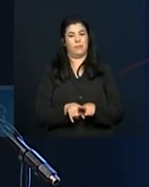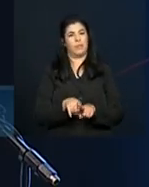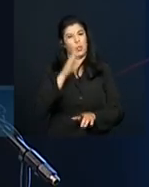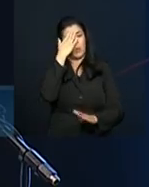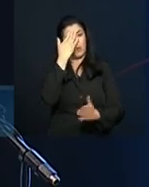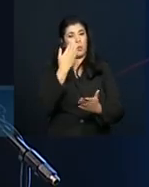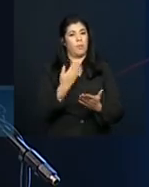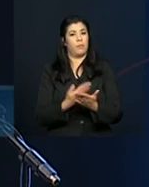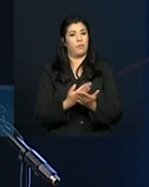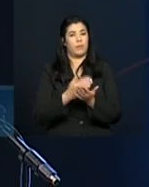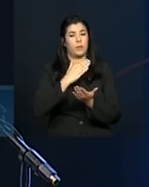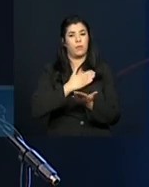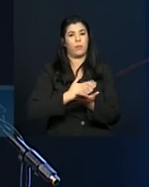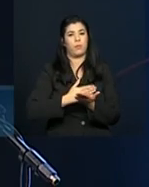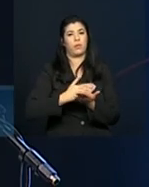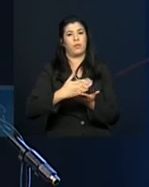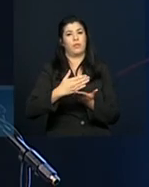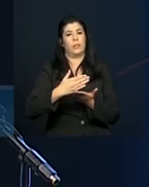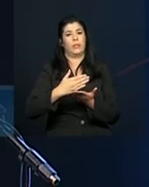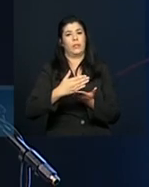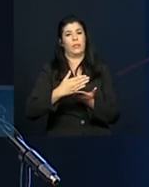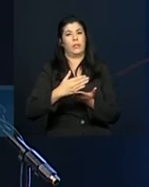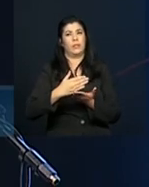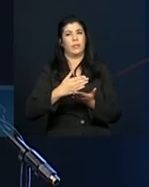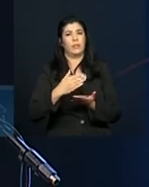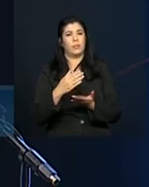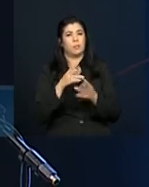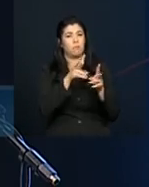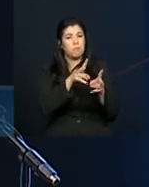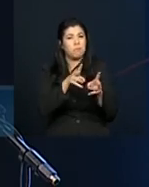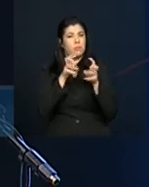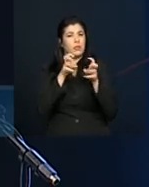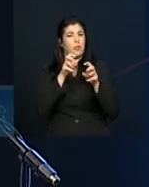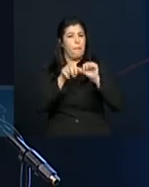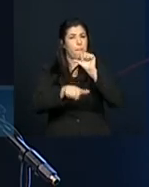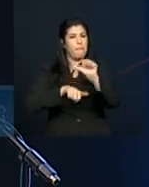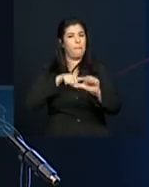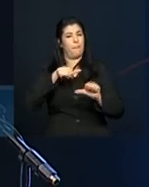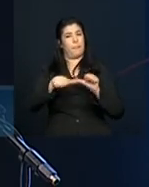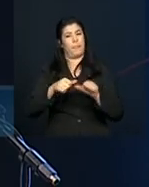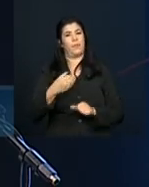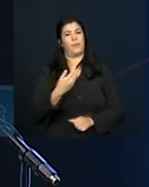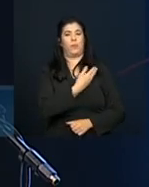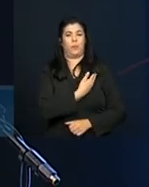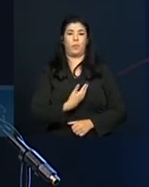numa fase de mudança de governo